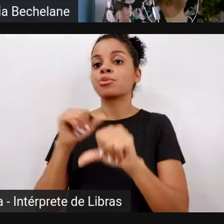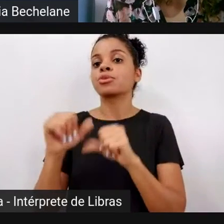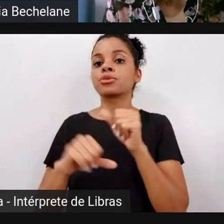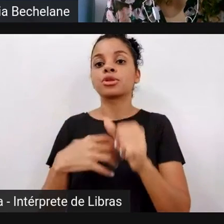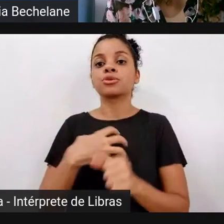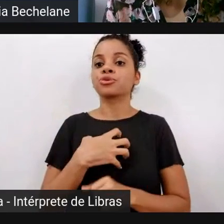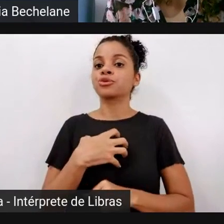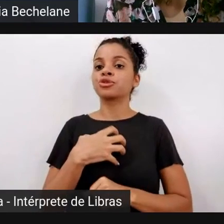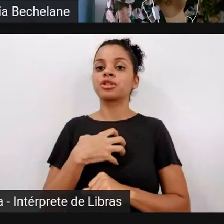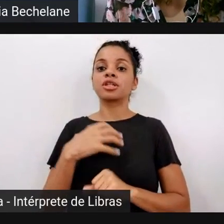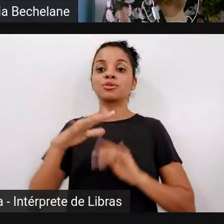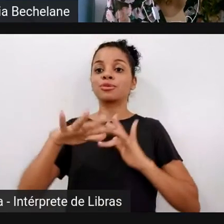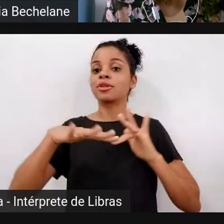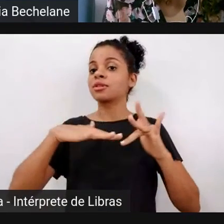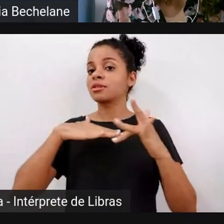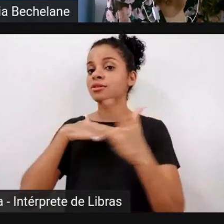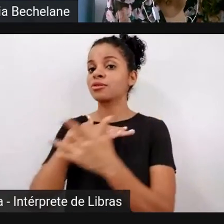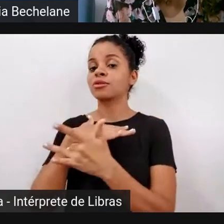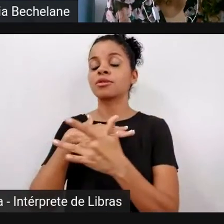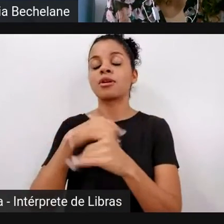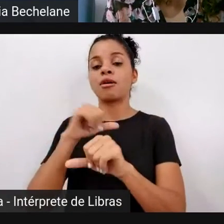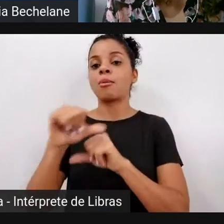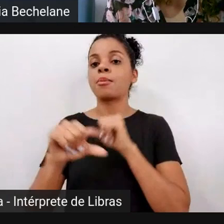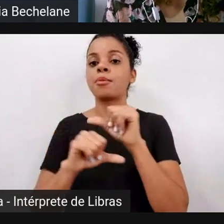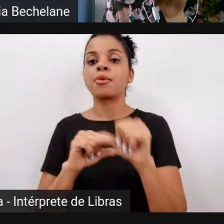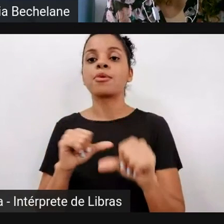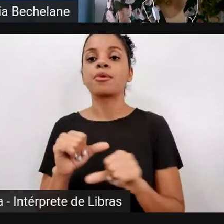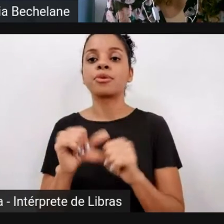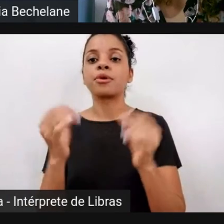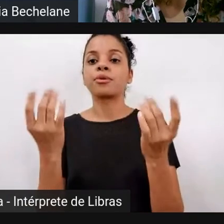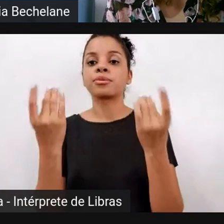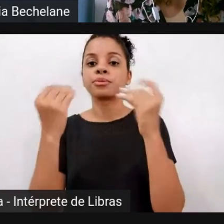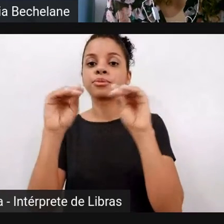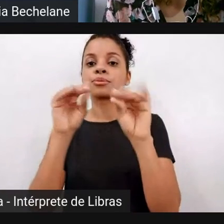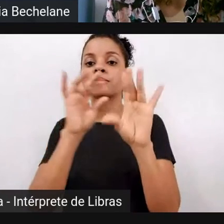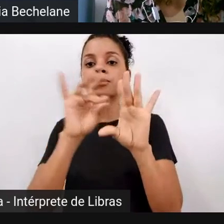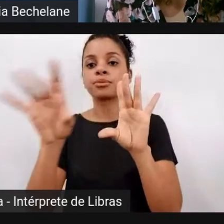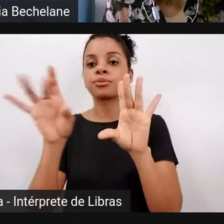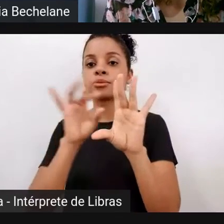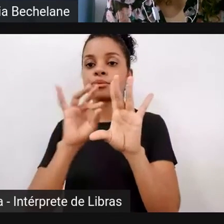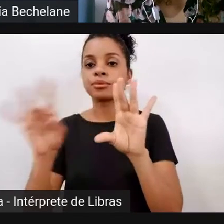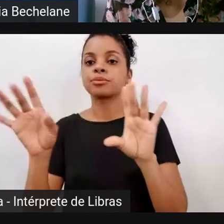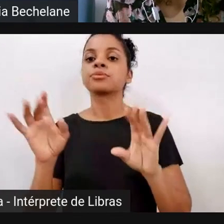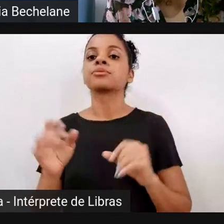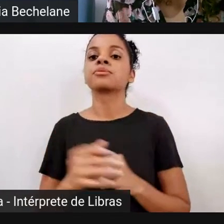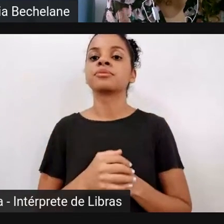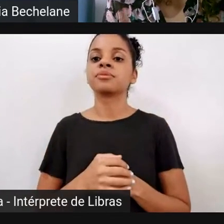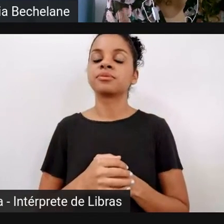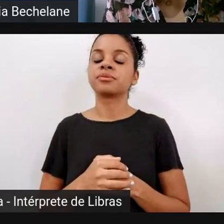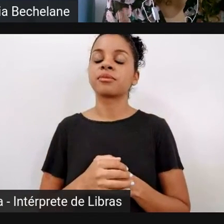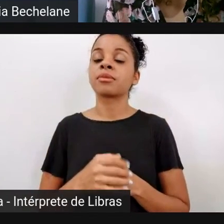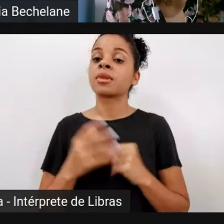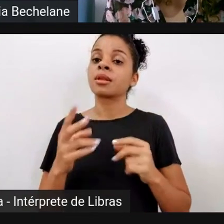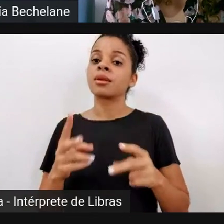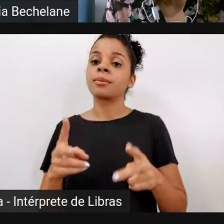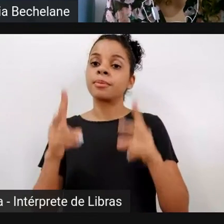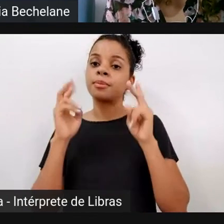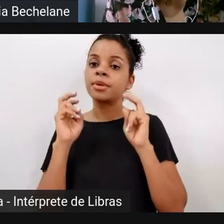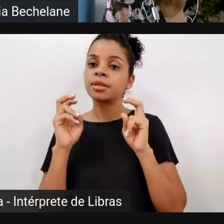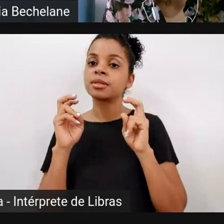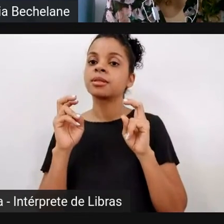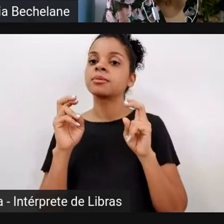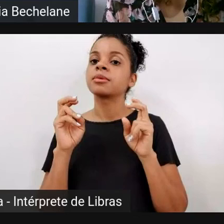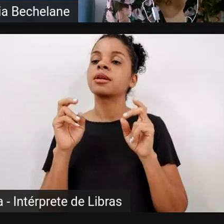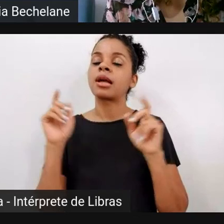assim, alterou profundamente a dinâmica dos algoritmos tradicionais que a gente estava muito acostumado. Eu vejo com assim, um potencial